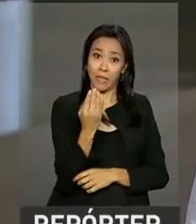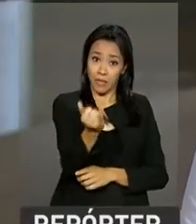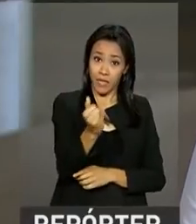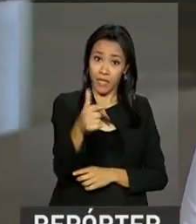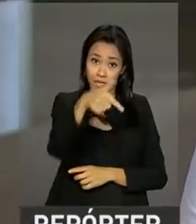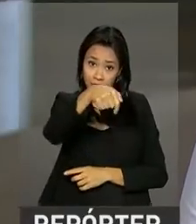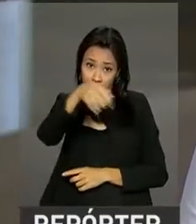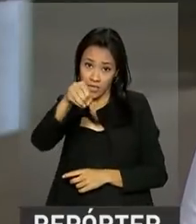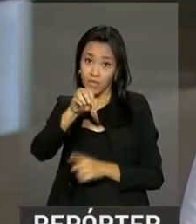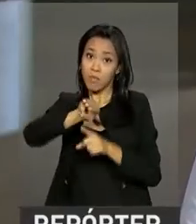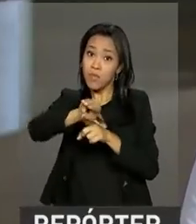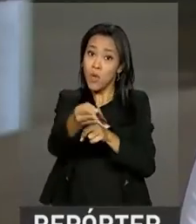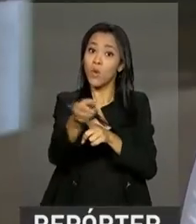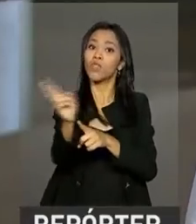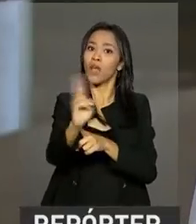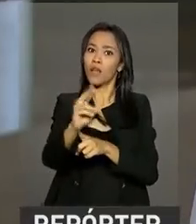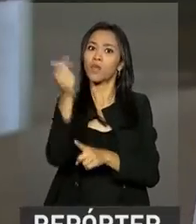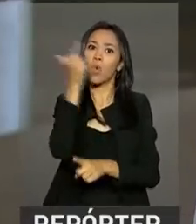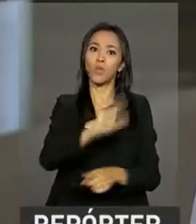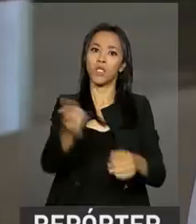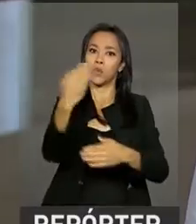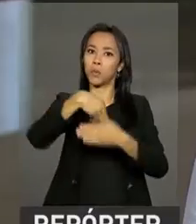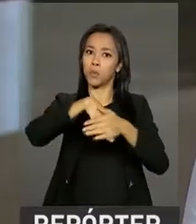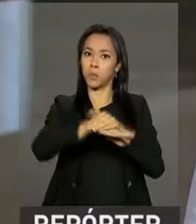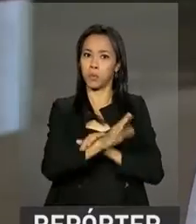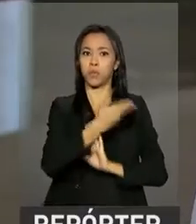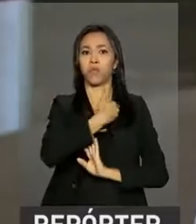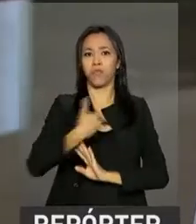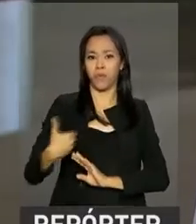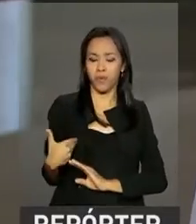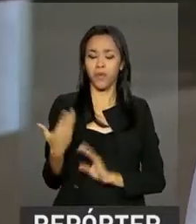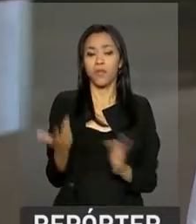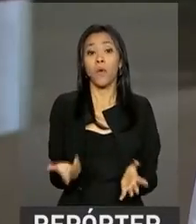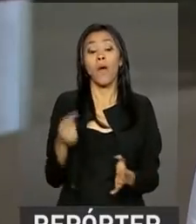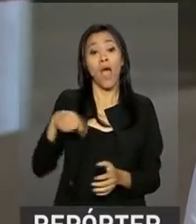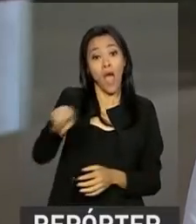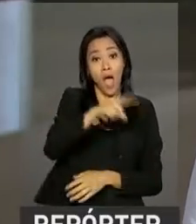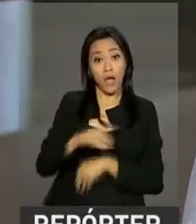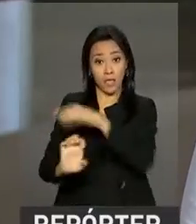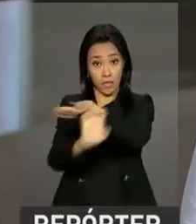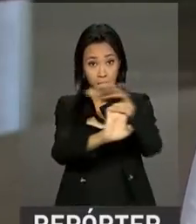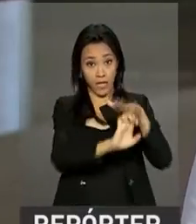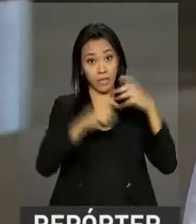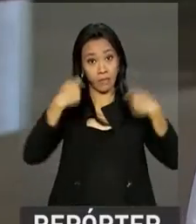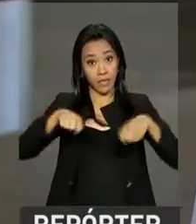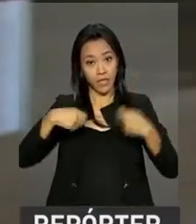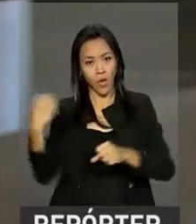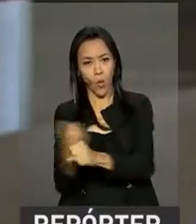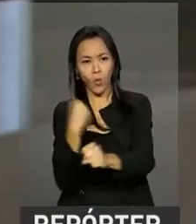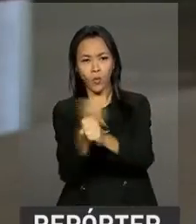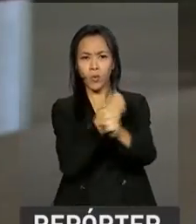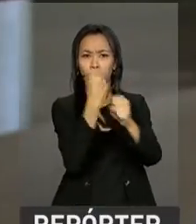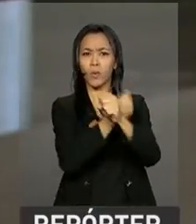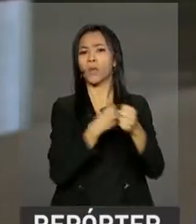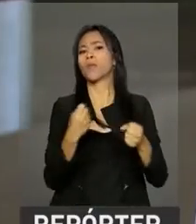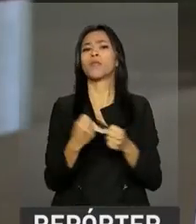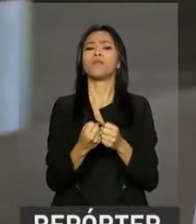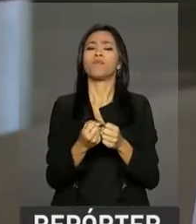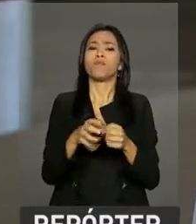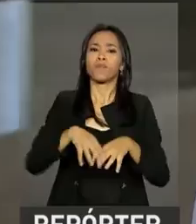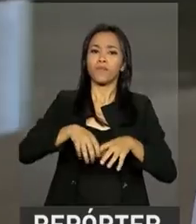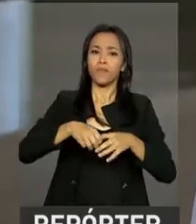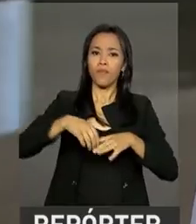de reais foram arrecadados. As empresas terão que construir e ampliar os terminais de embarque,